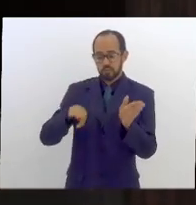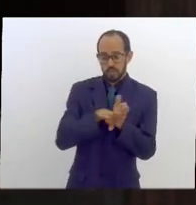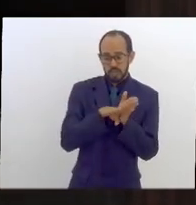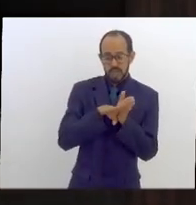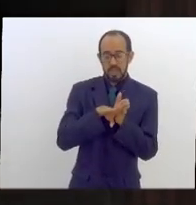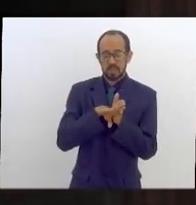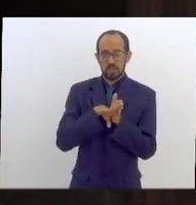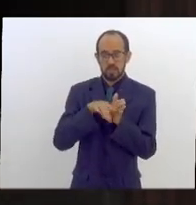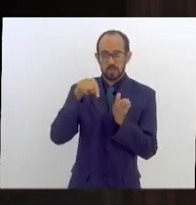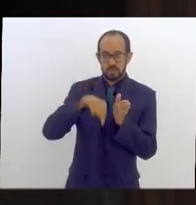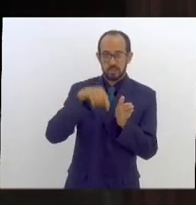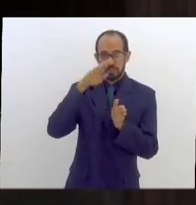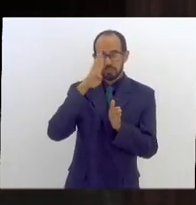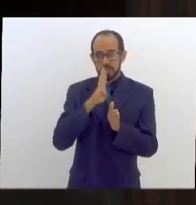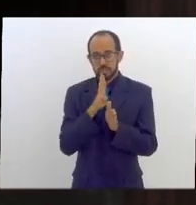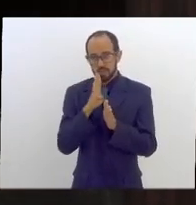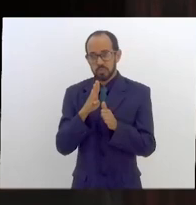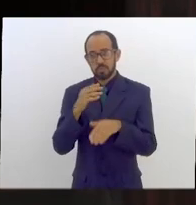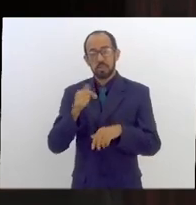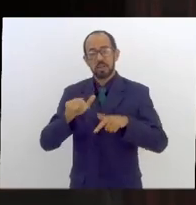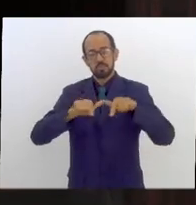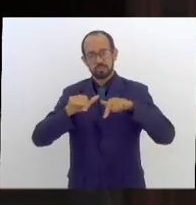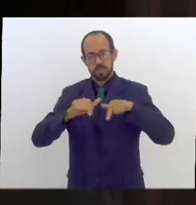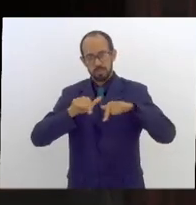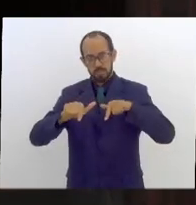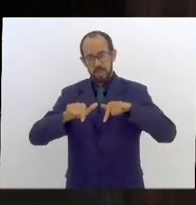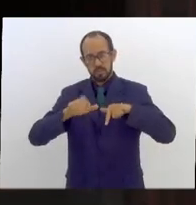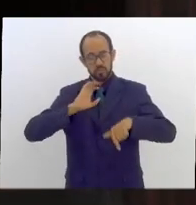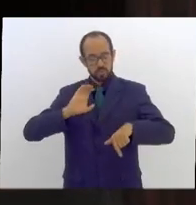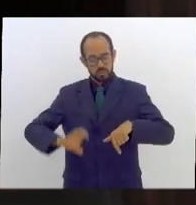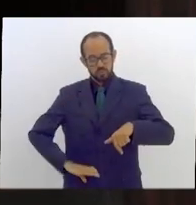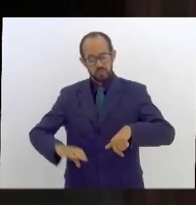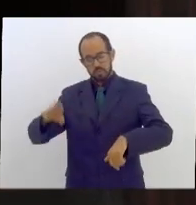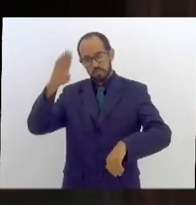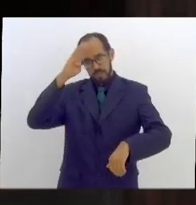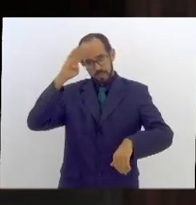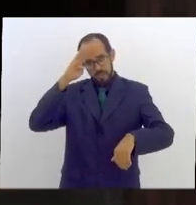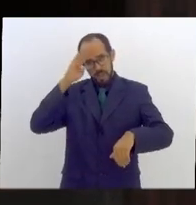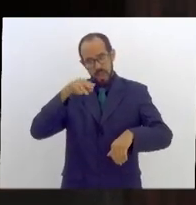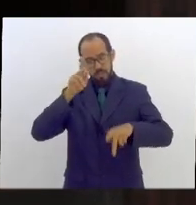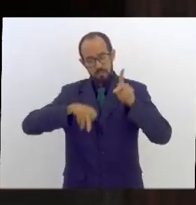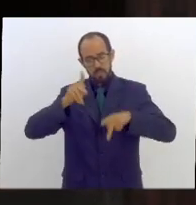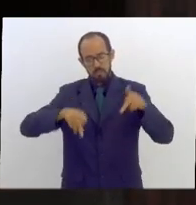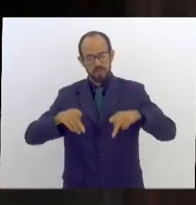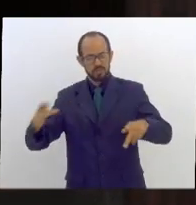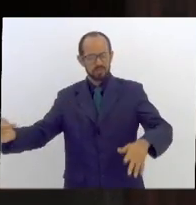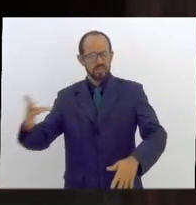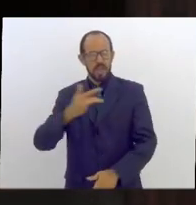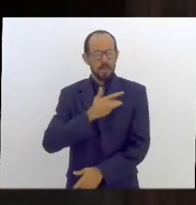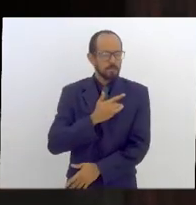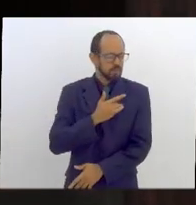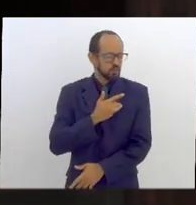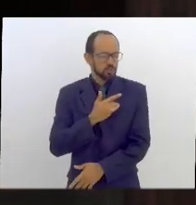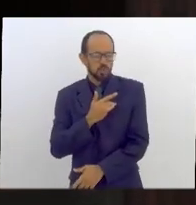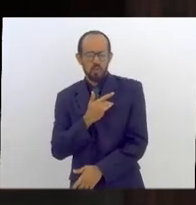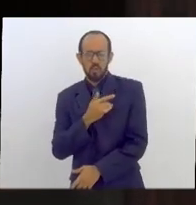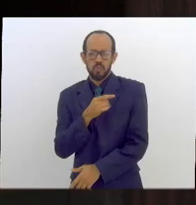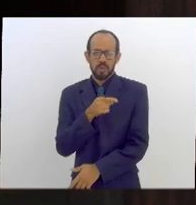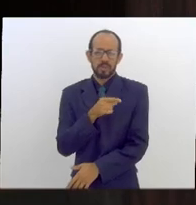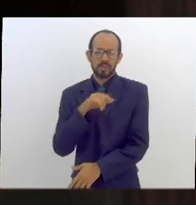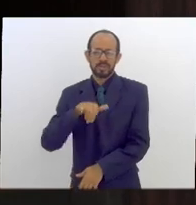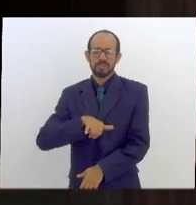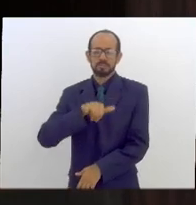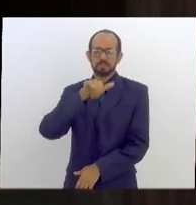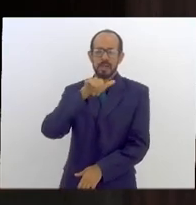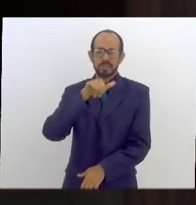nosso país para atividades civis e militares, nosso povo rapidamente se apaixonou por aqueles pequenos pássaros de